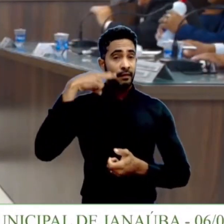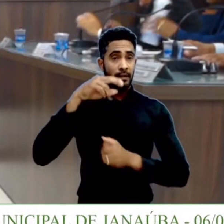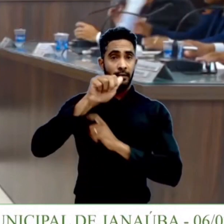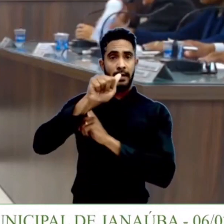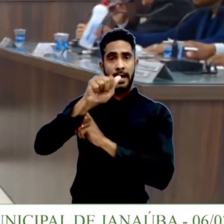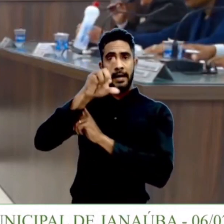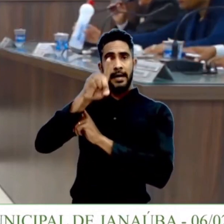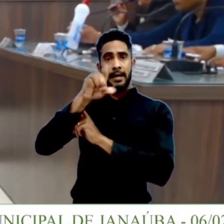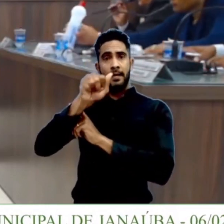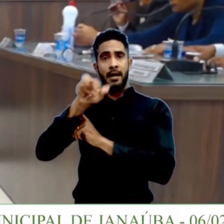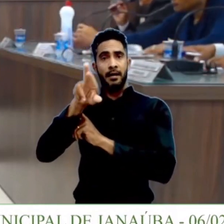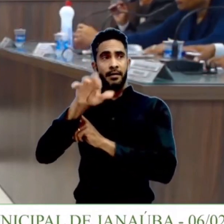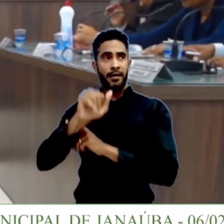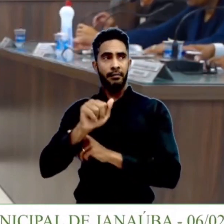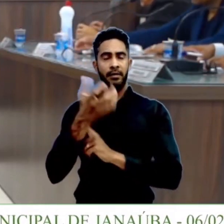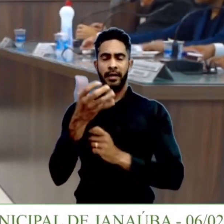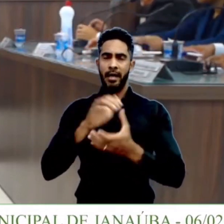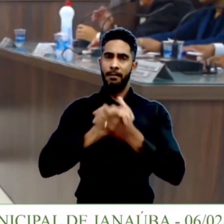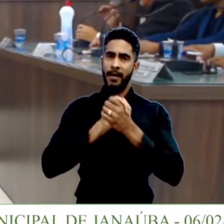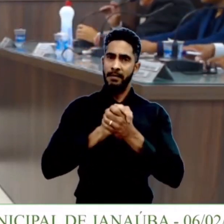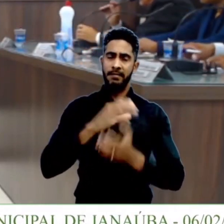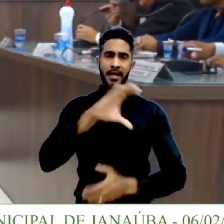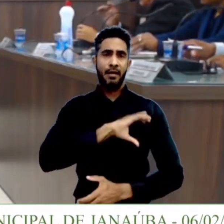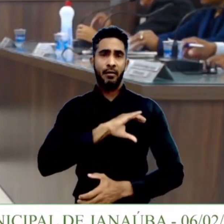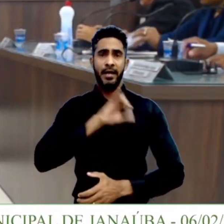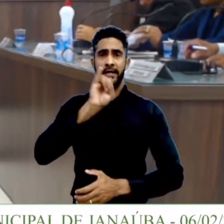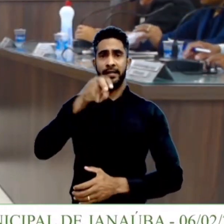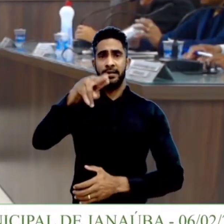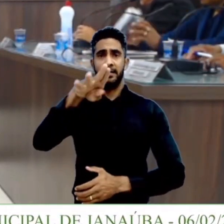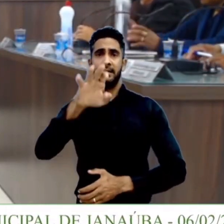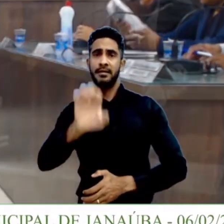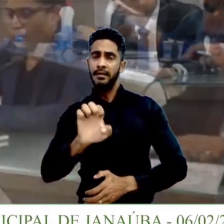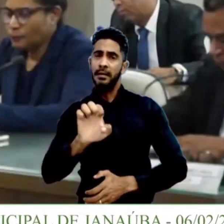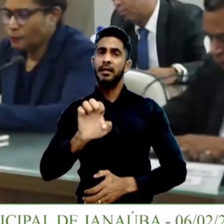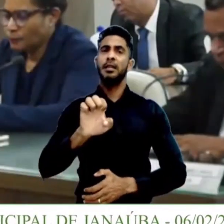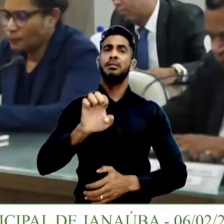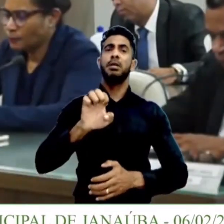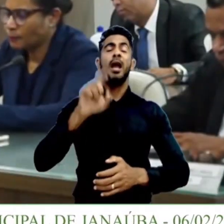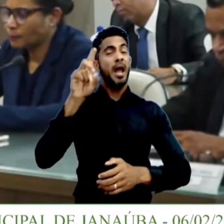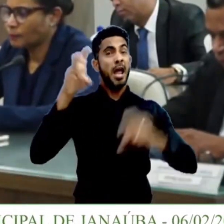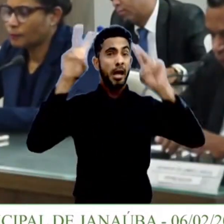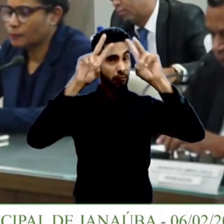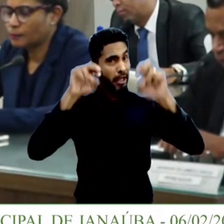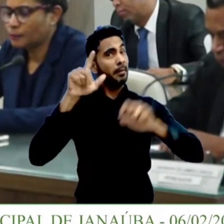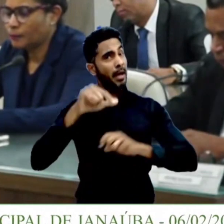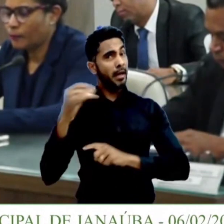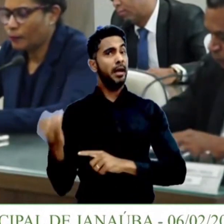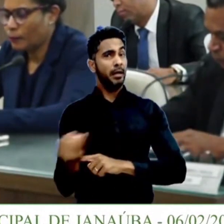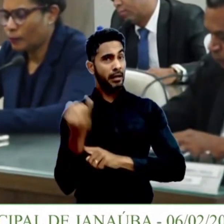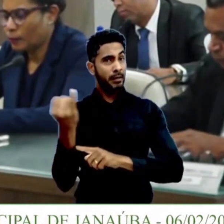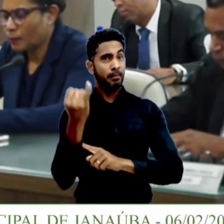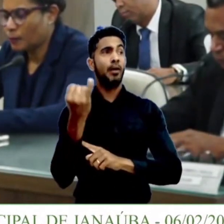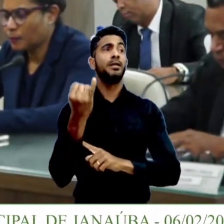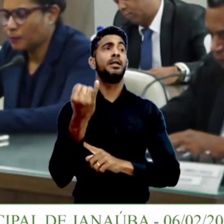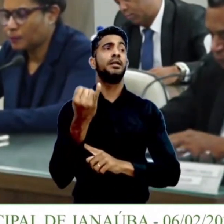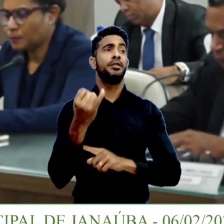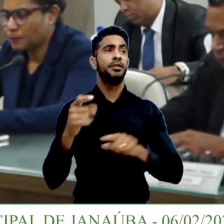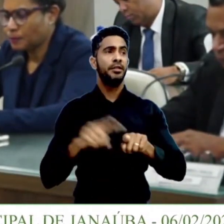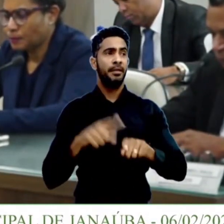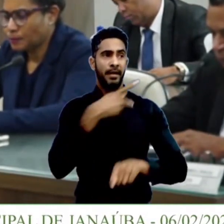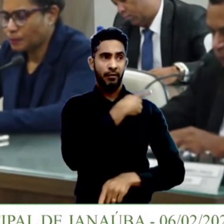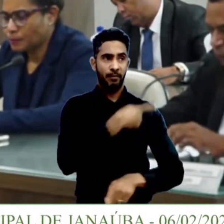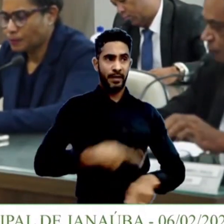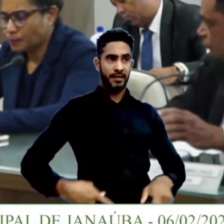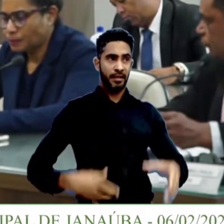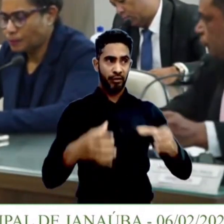com a palavra. Quero parabenizar a colega Islane, o tema é bastante pertinente e na condição de presidente